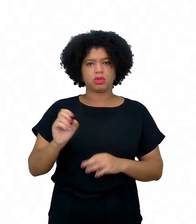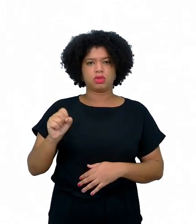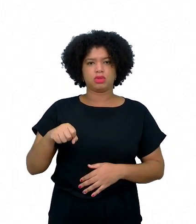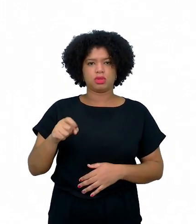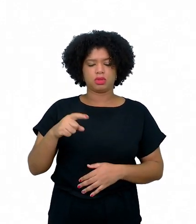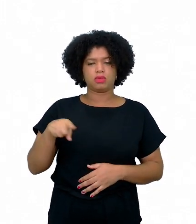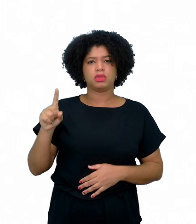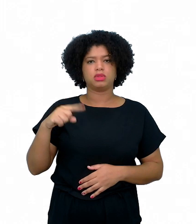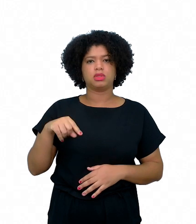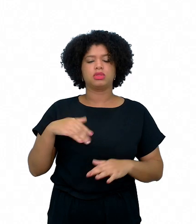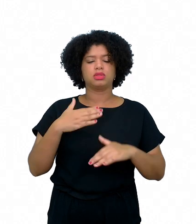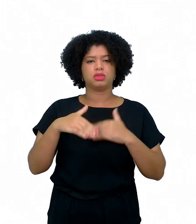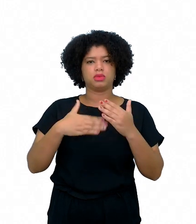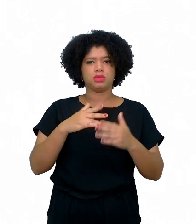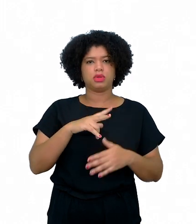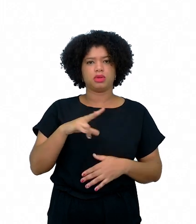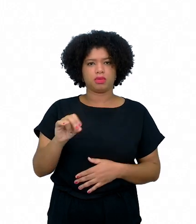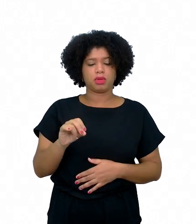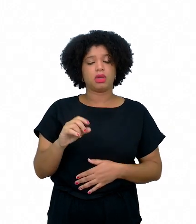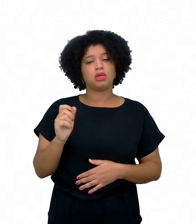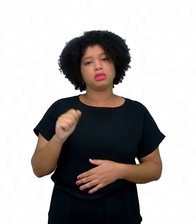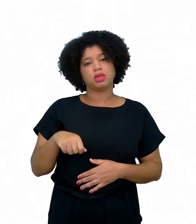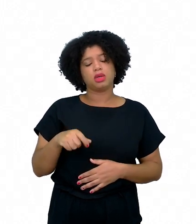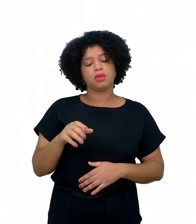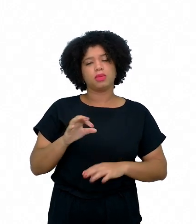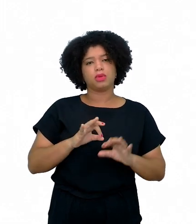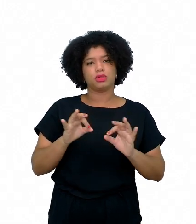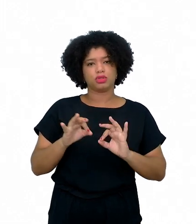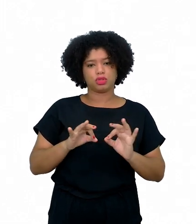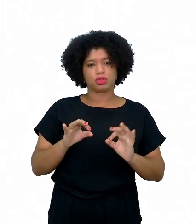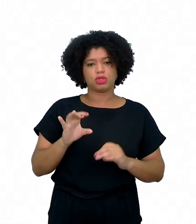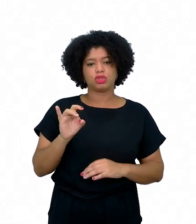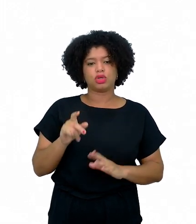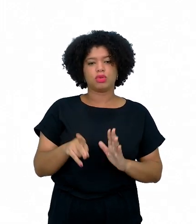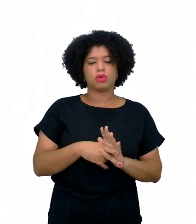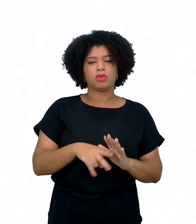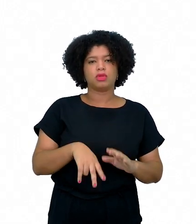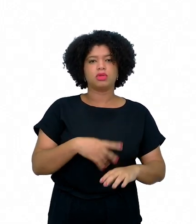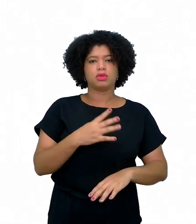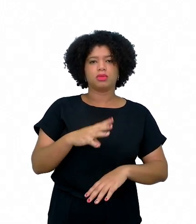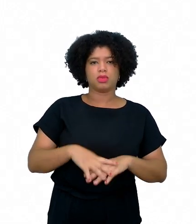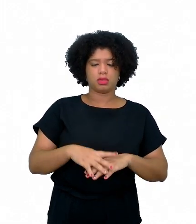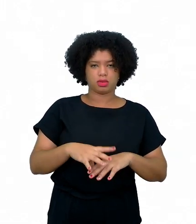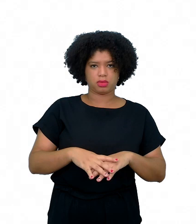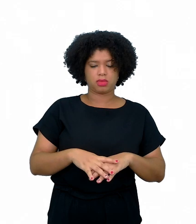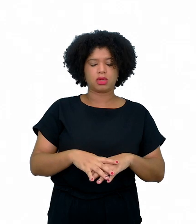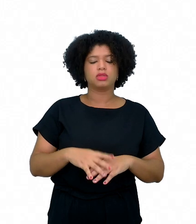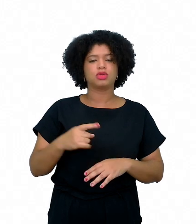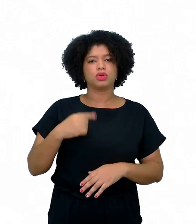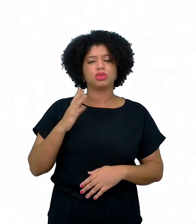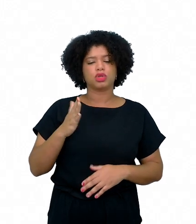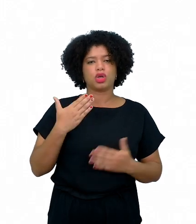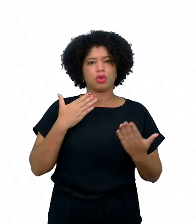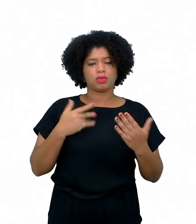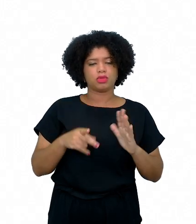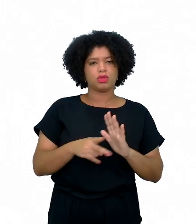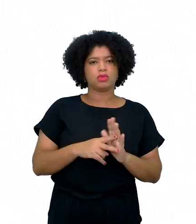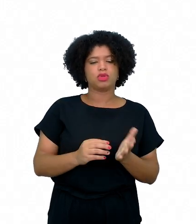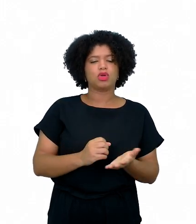estarão desenvolvendo. Pode ser até um projeto só de matemática, como nós já conversamos hoje no